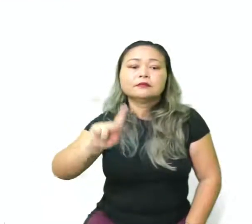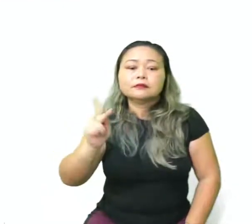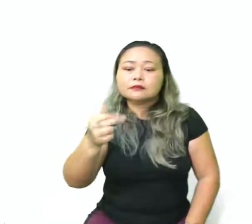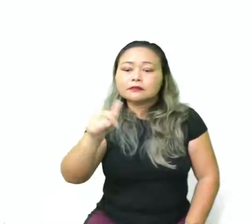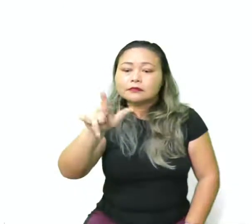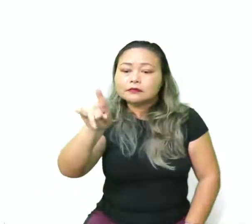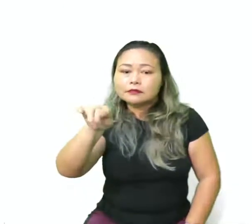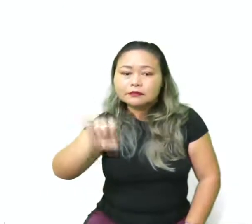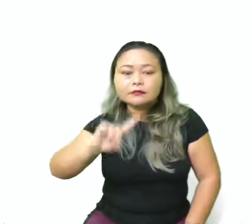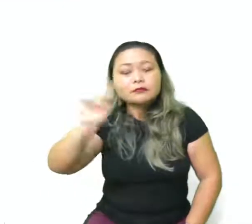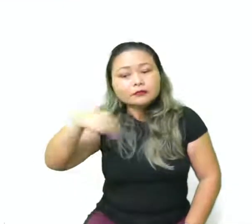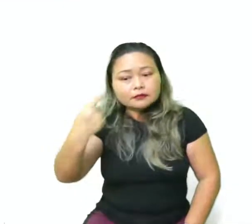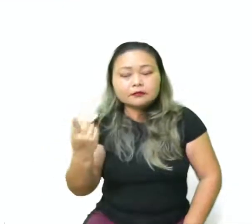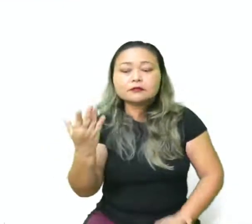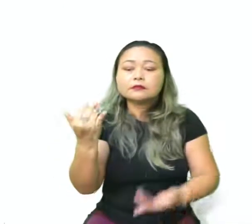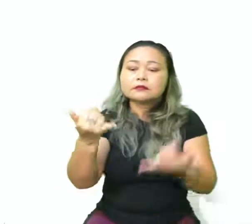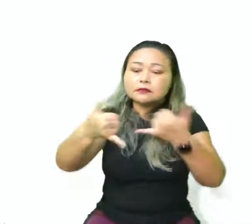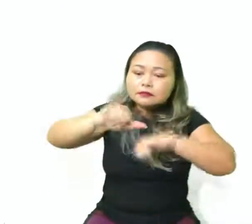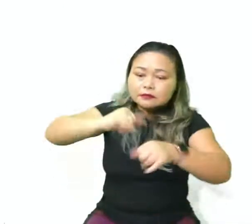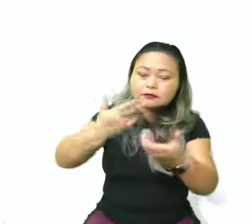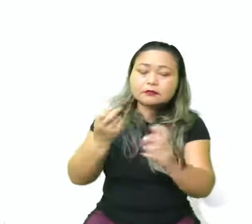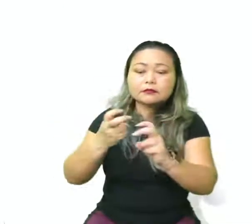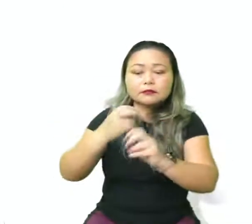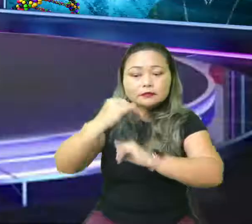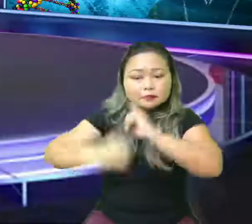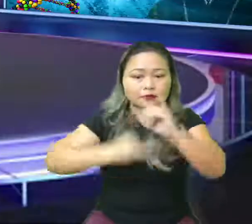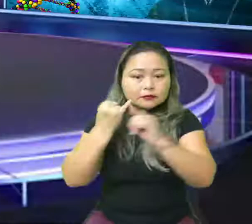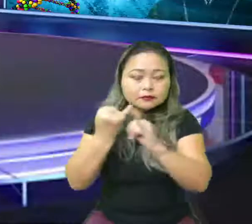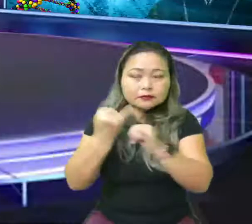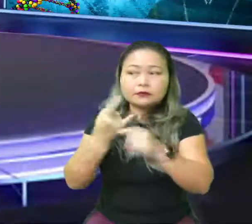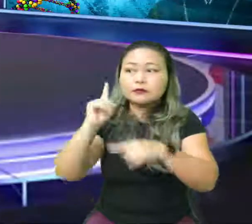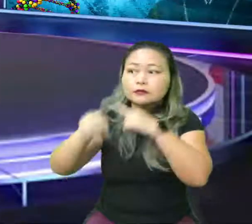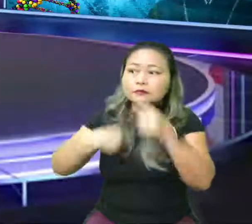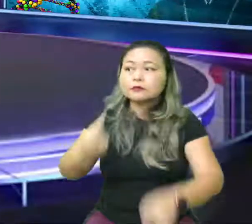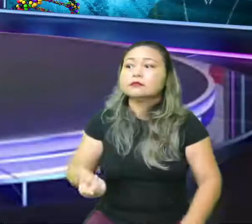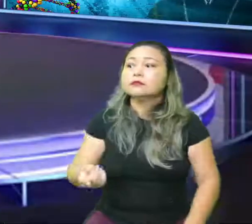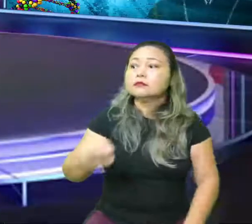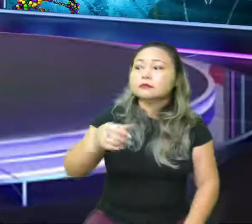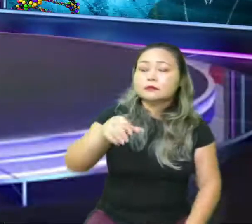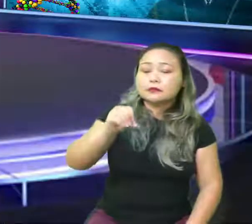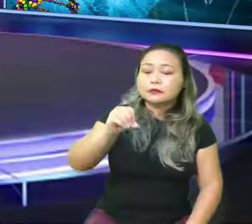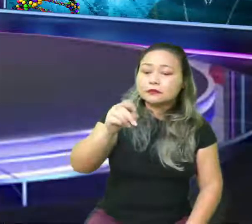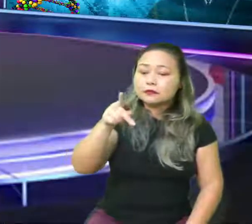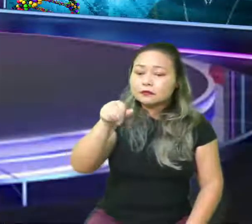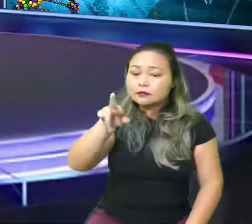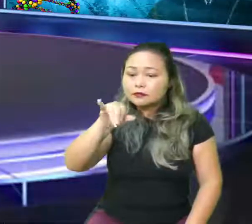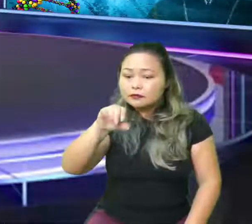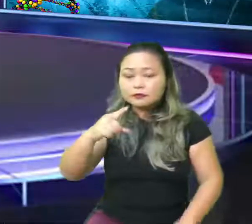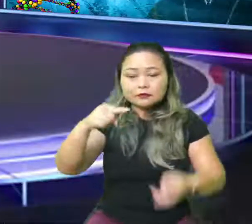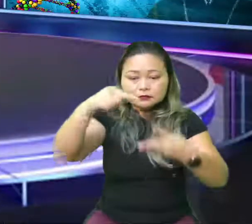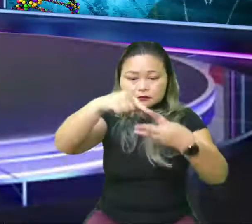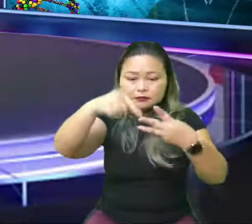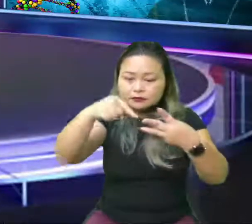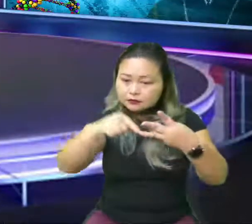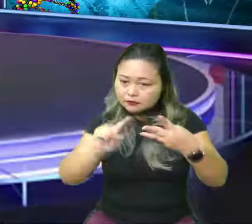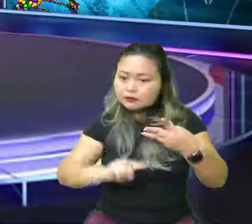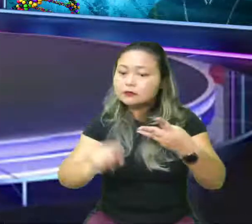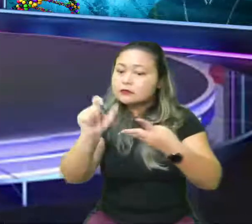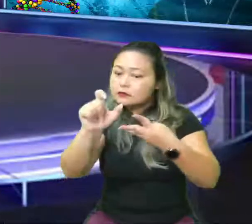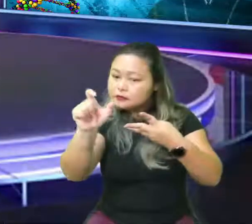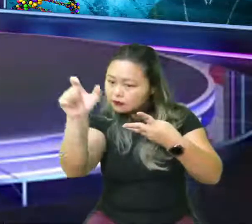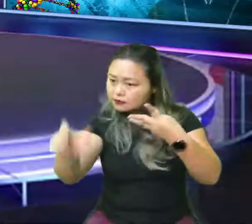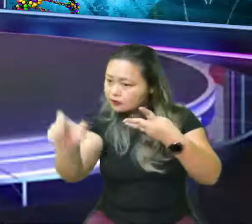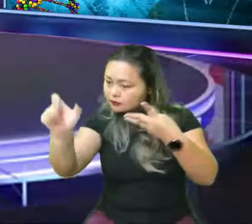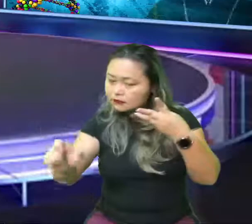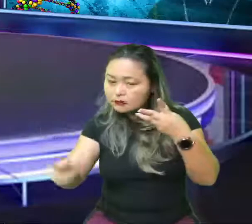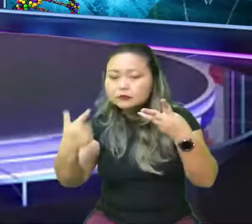Haldane e pelo bioquímico russo Alexander Oparin. Então, vamos falar de Thomas, Oparin e Haldane, certo? Então, esses